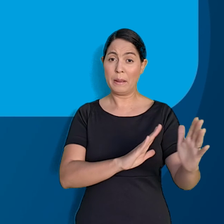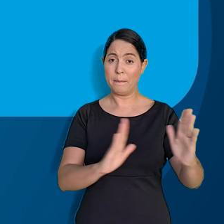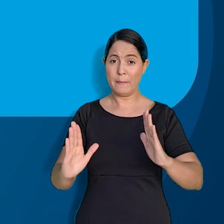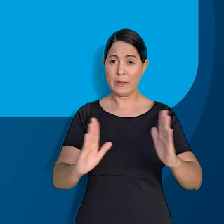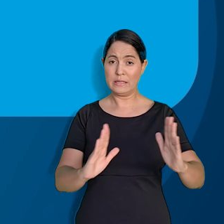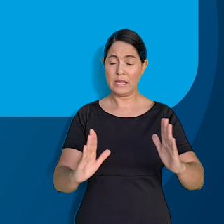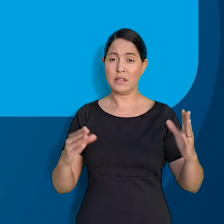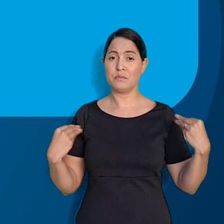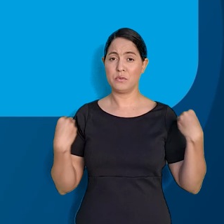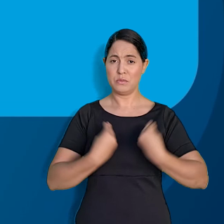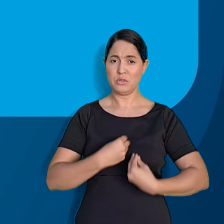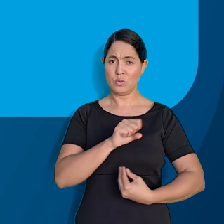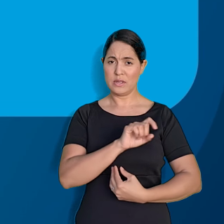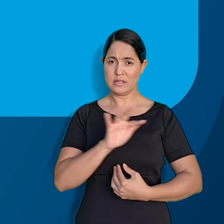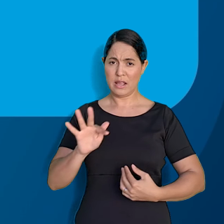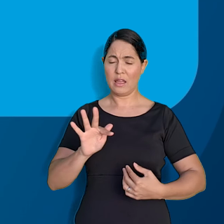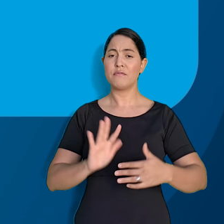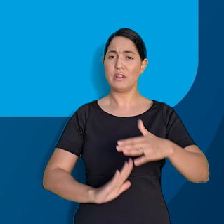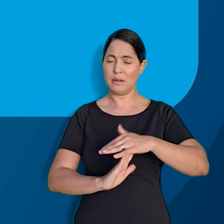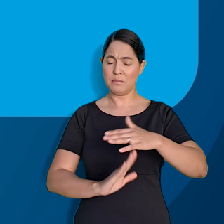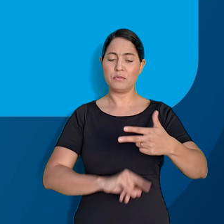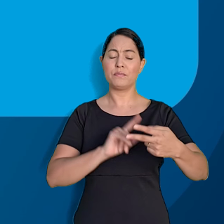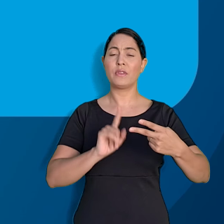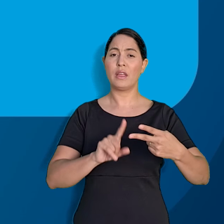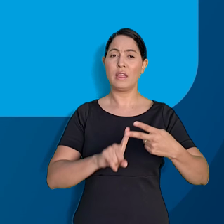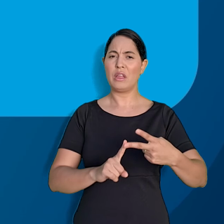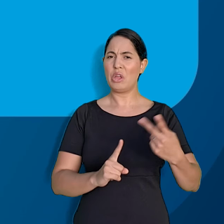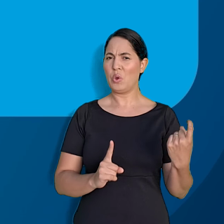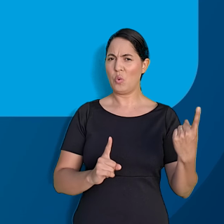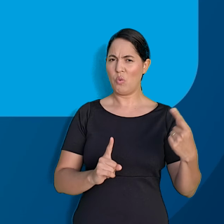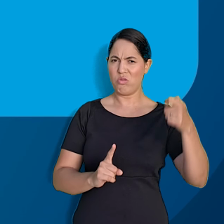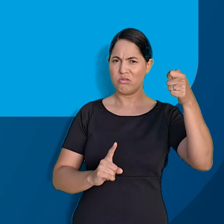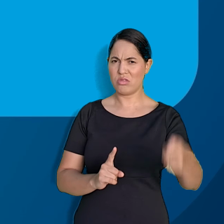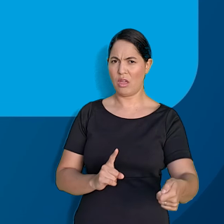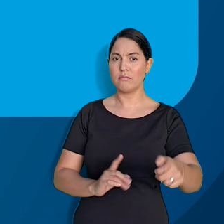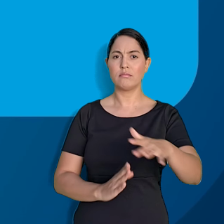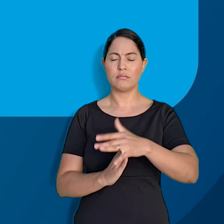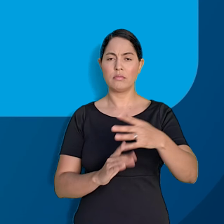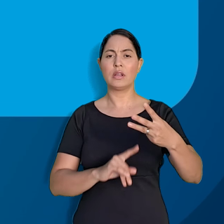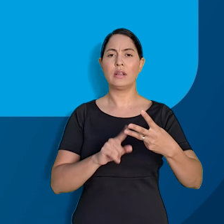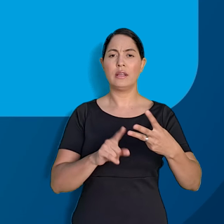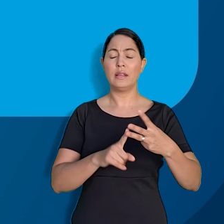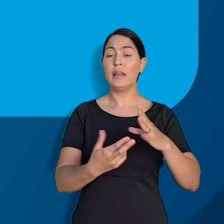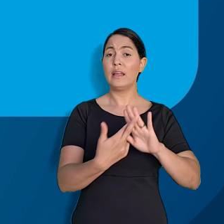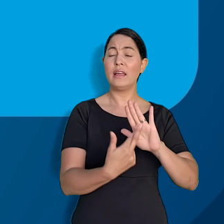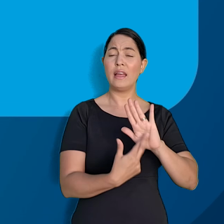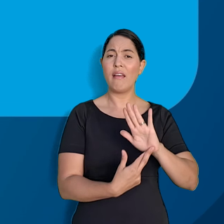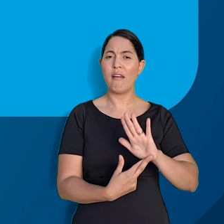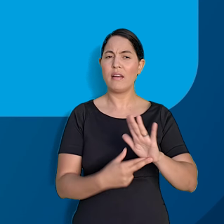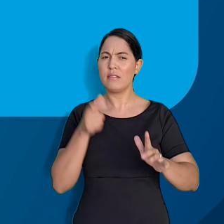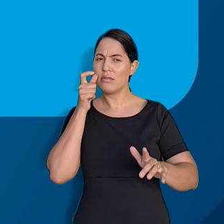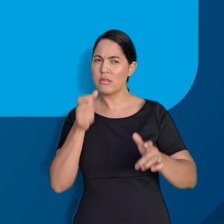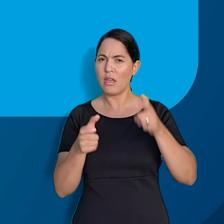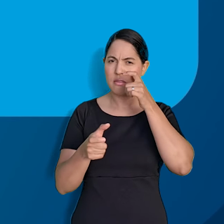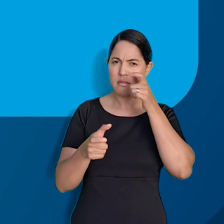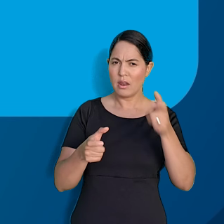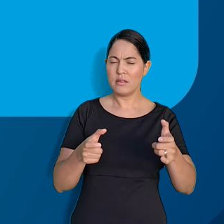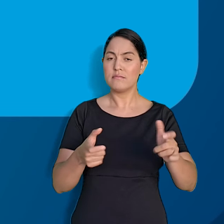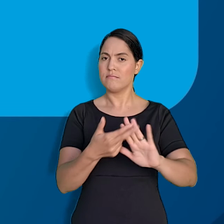para ministros do STF, a limitação de decisões monocráticas e o estabelecimento de regras para prevenir conflitos de